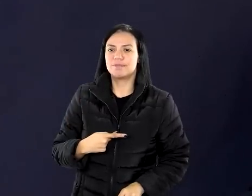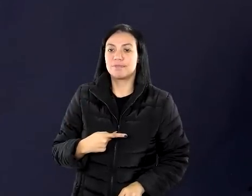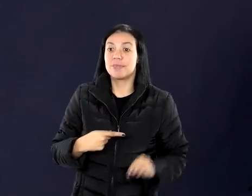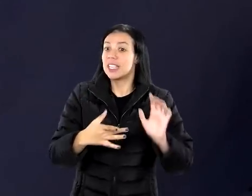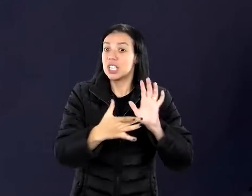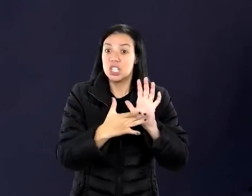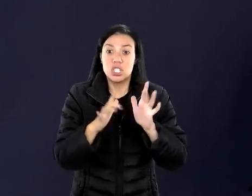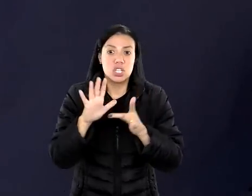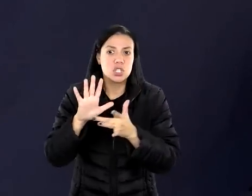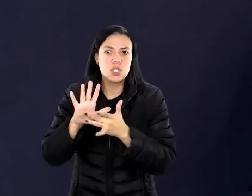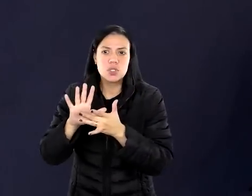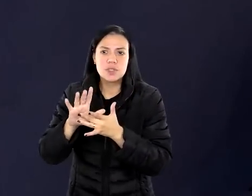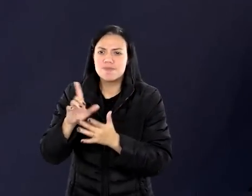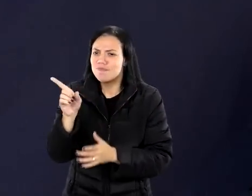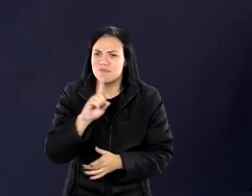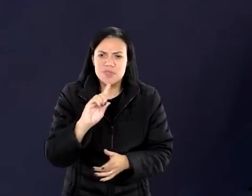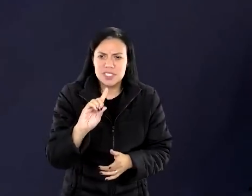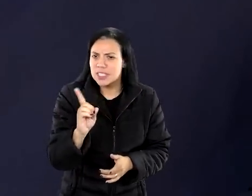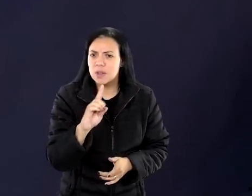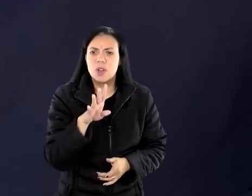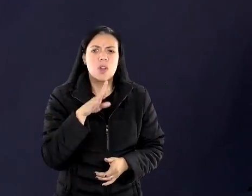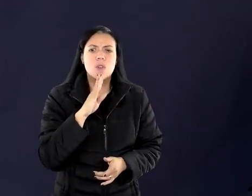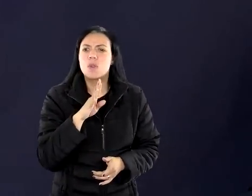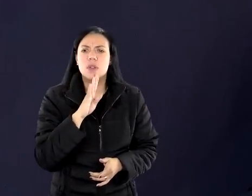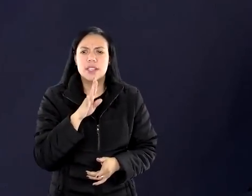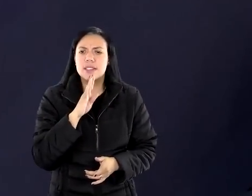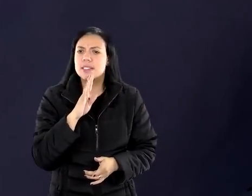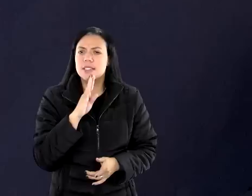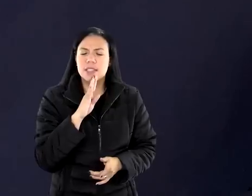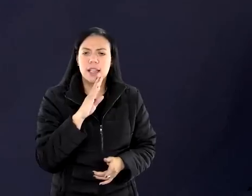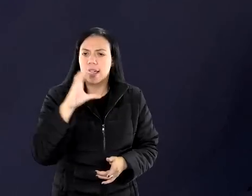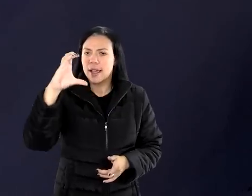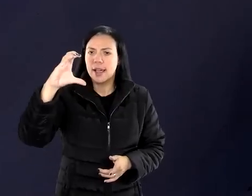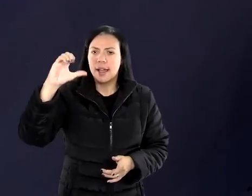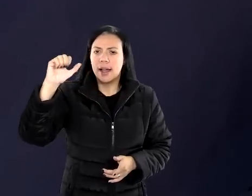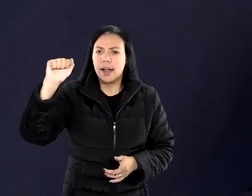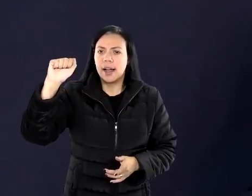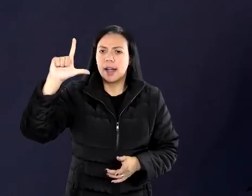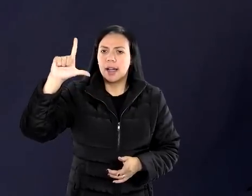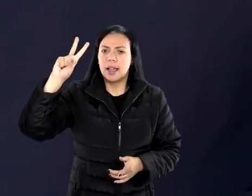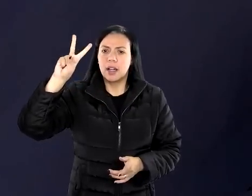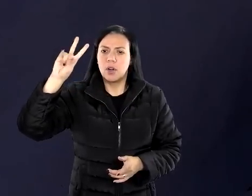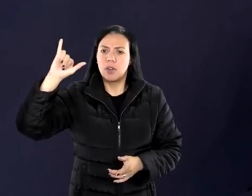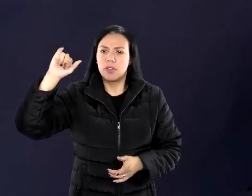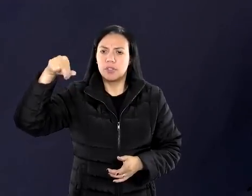Jesus não conhecia nem Calvino nem Armínio. Jesus não era reformado.